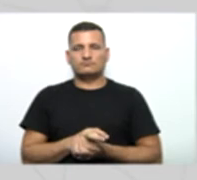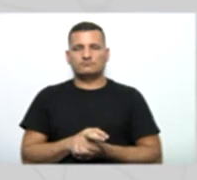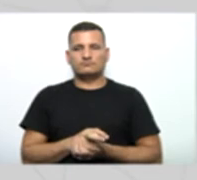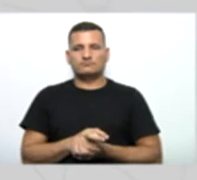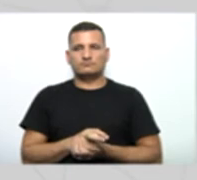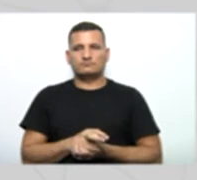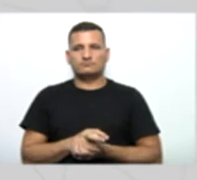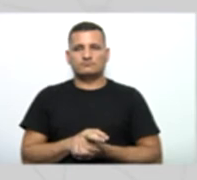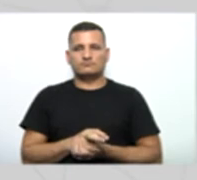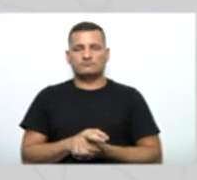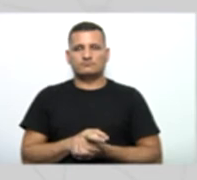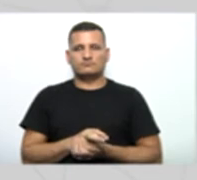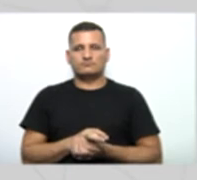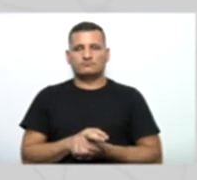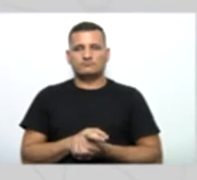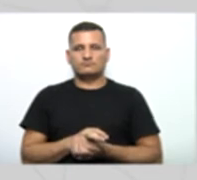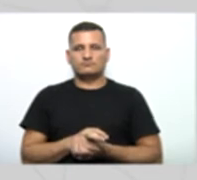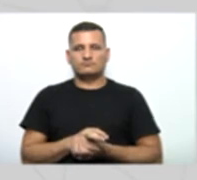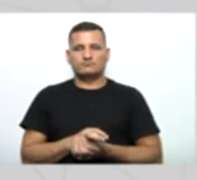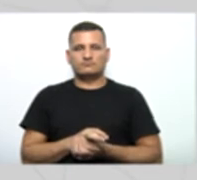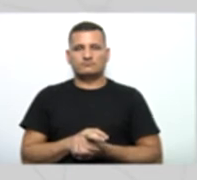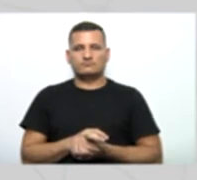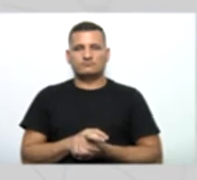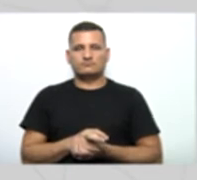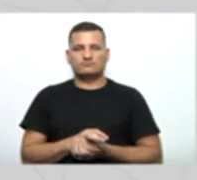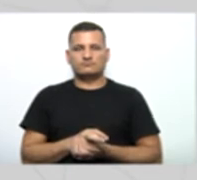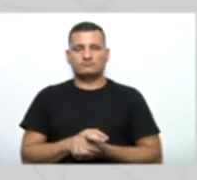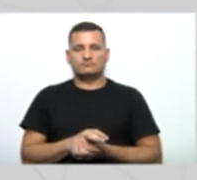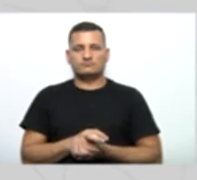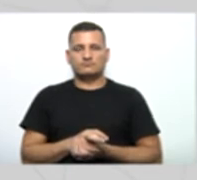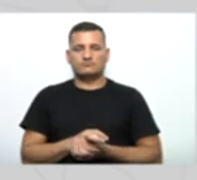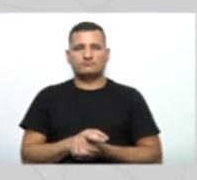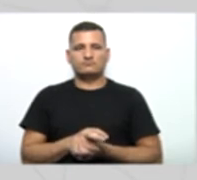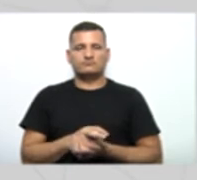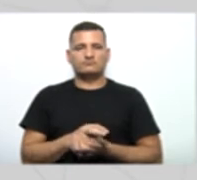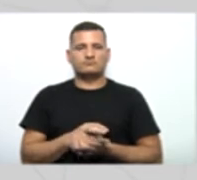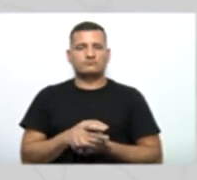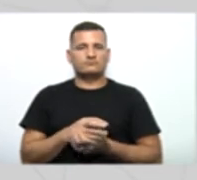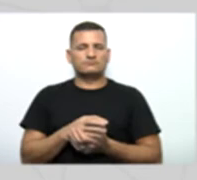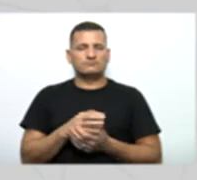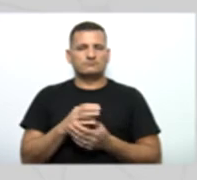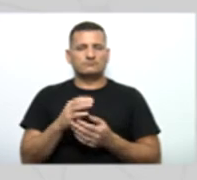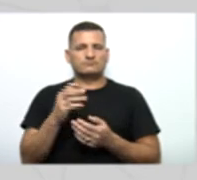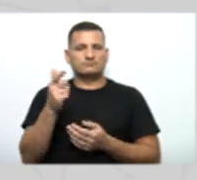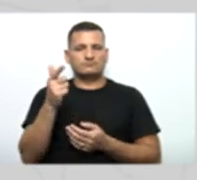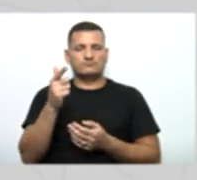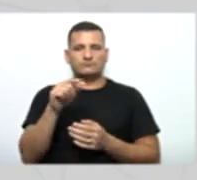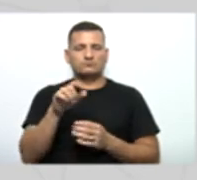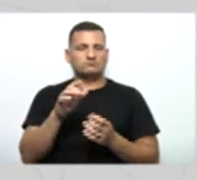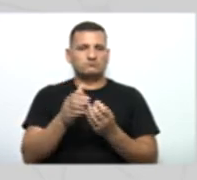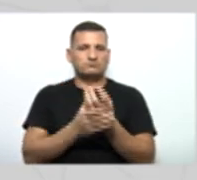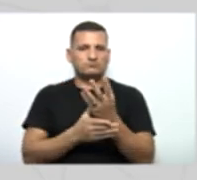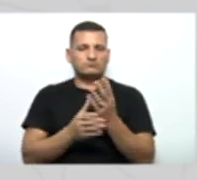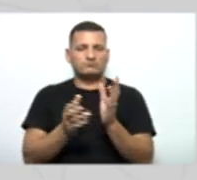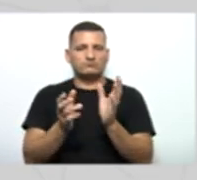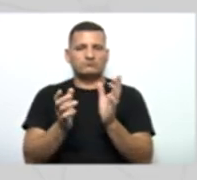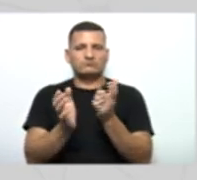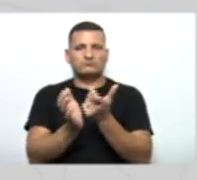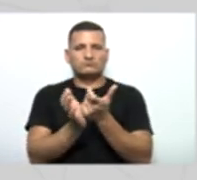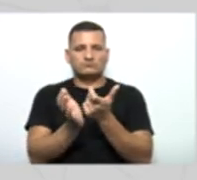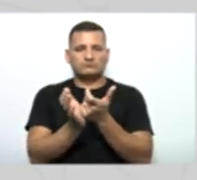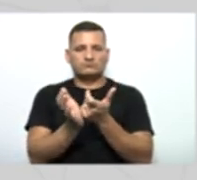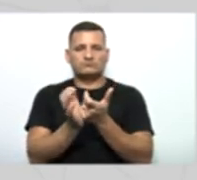self.underline_idade, que é o atributo do tipo privado. Não acabou. Por quê? Novamente, você só criou a classe do tipo